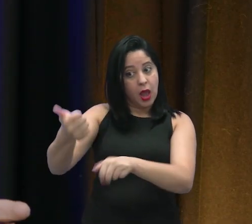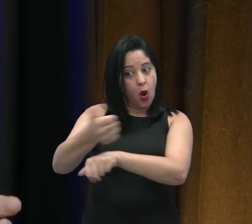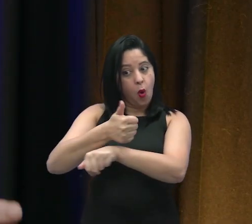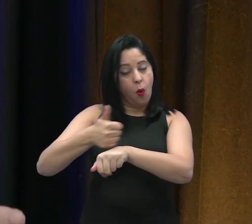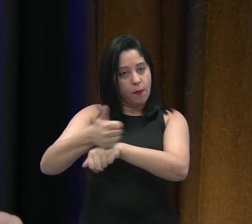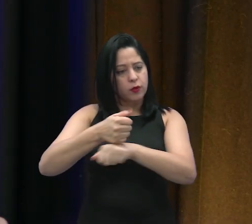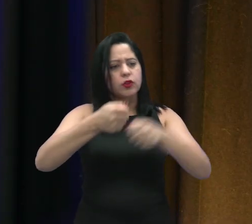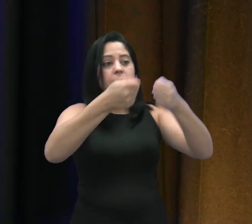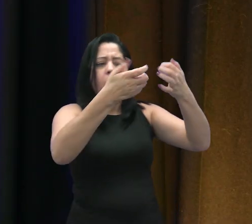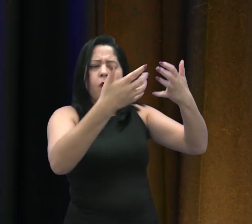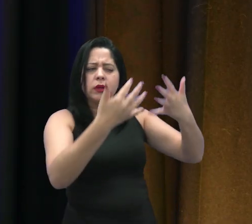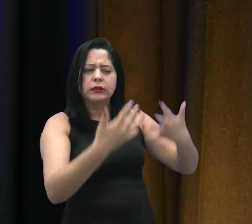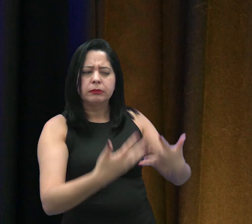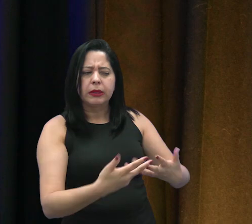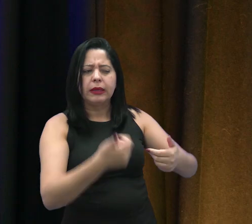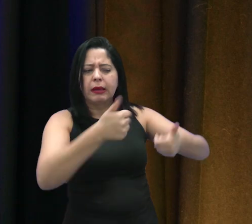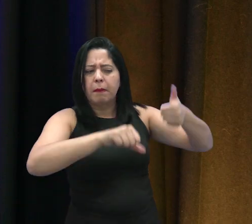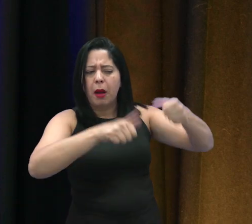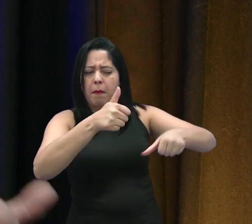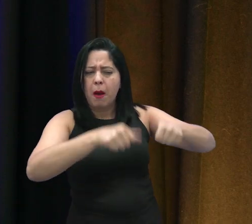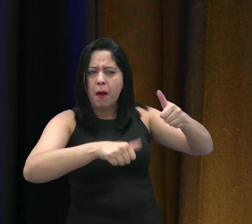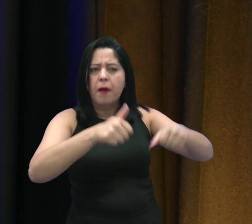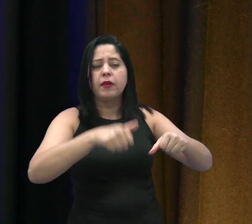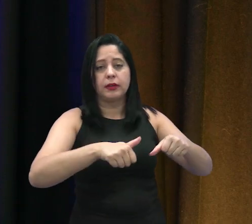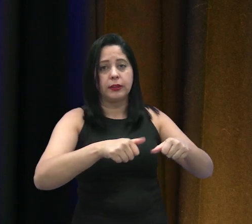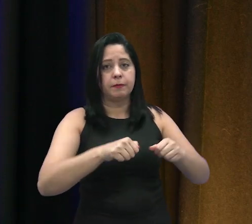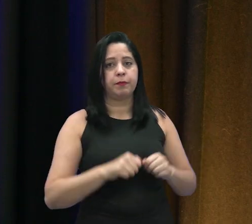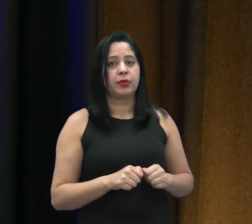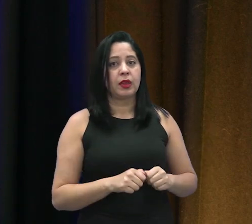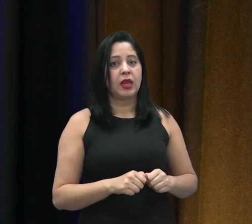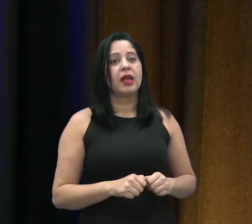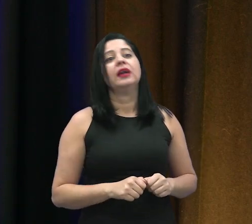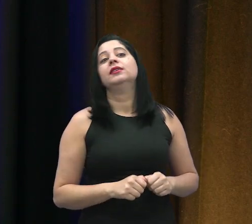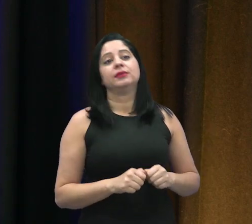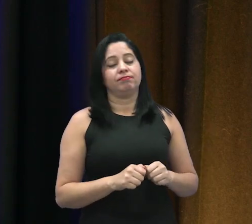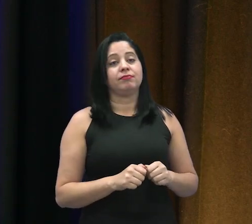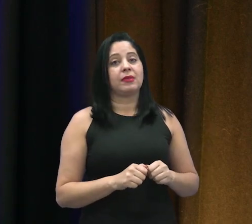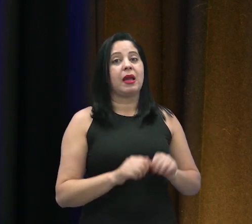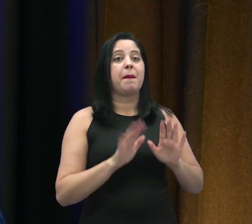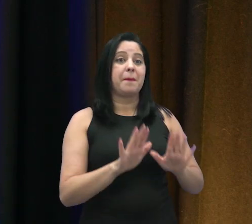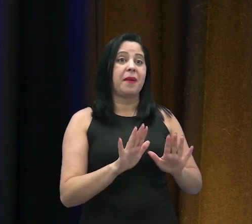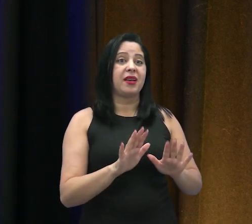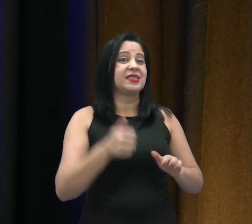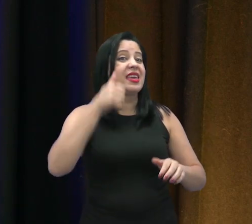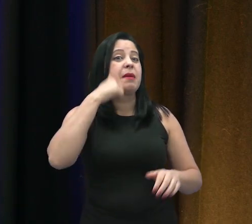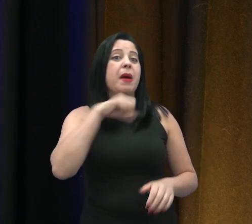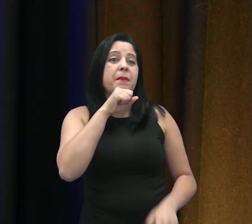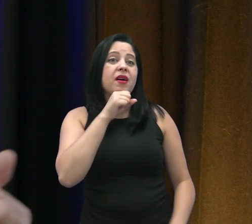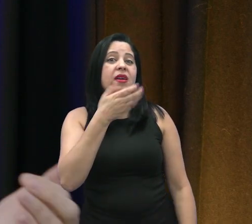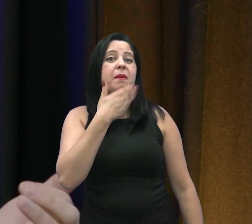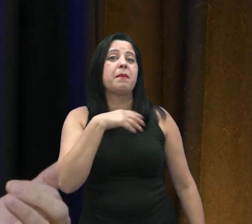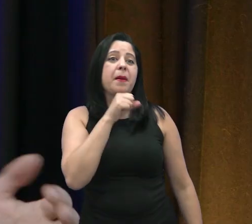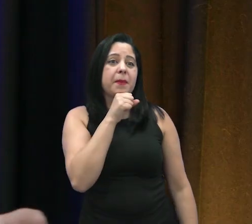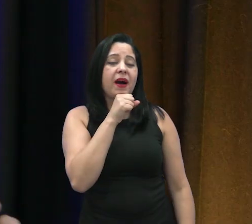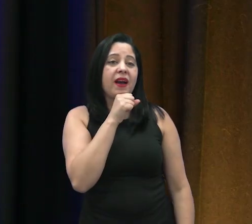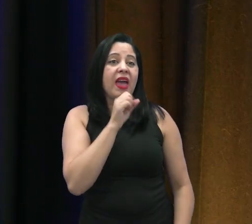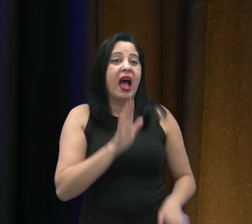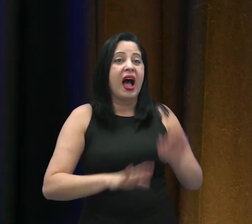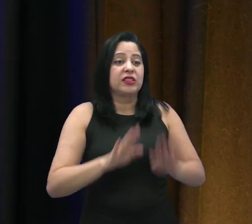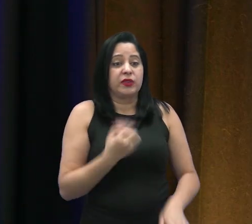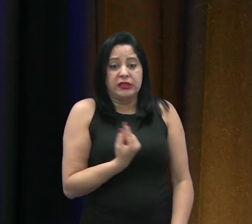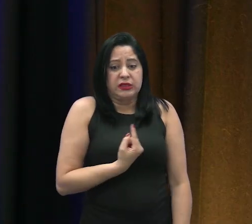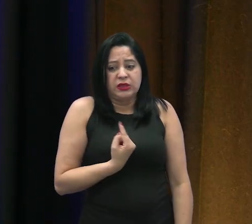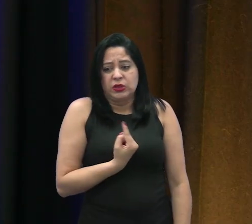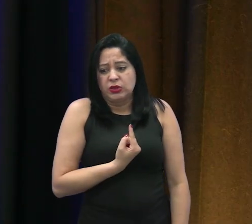gente já ouviu, né, na frente parlamentar, nas reuniões da frente parlamentar, que elas se sentem sozinhas e quando descobrem é aquele momento